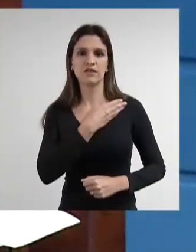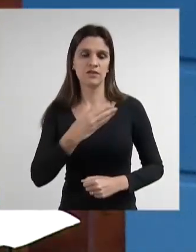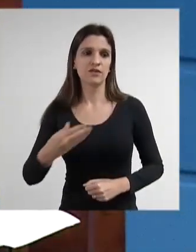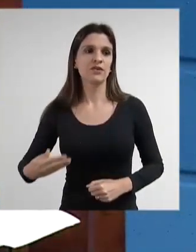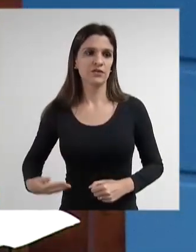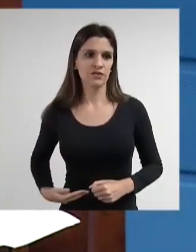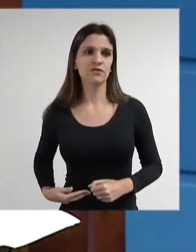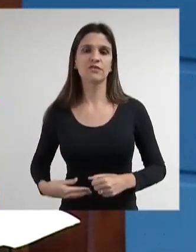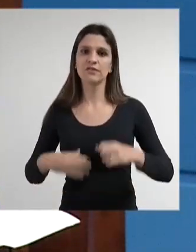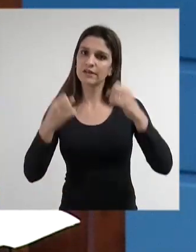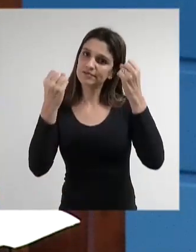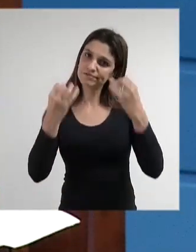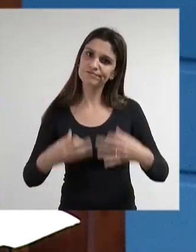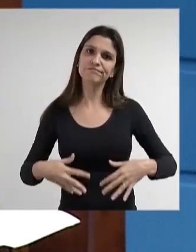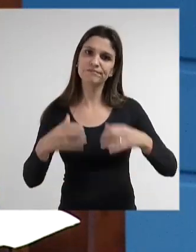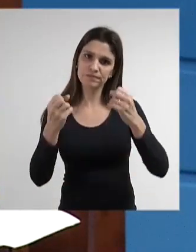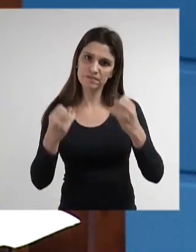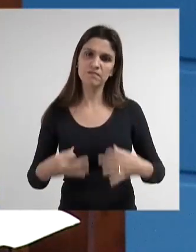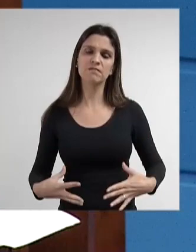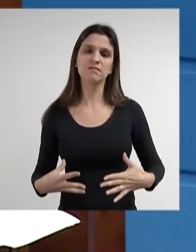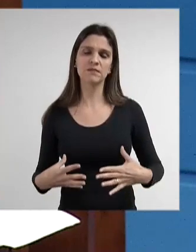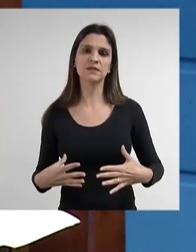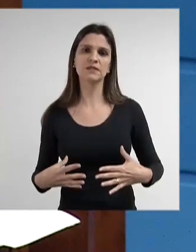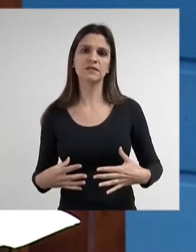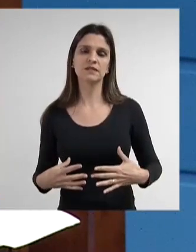dar explicações mais